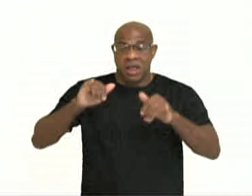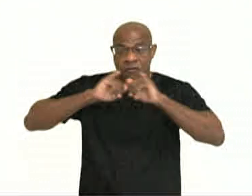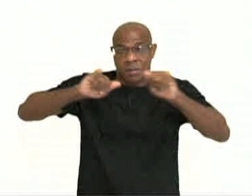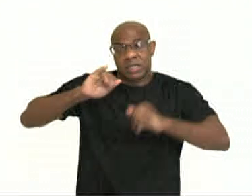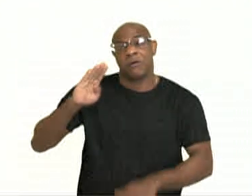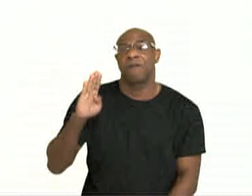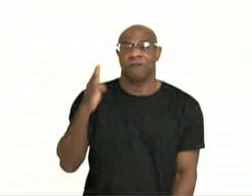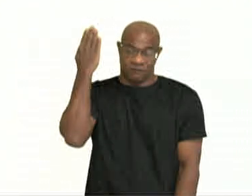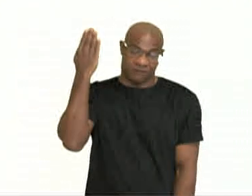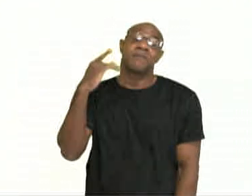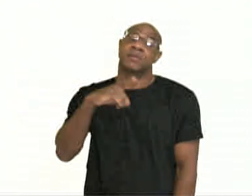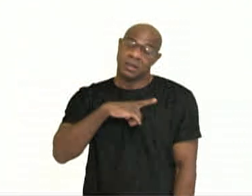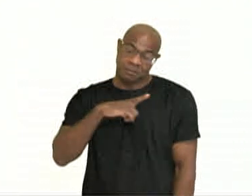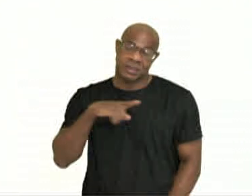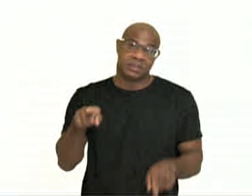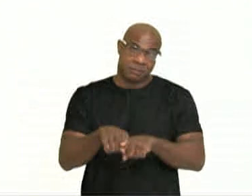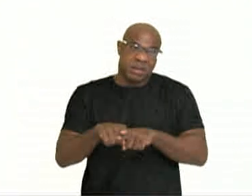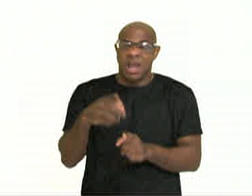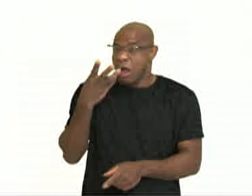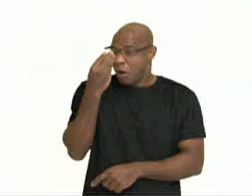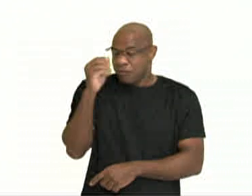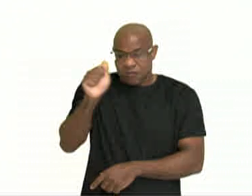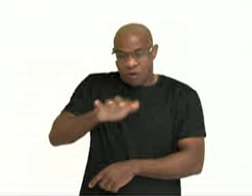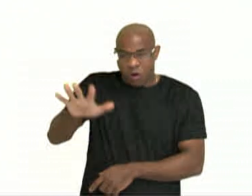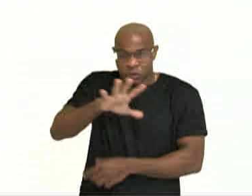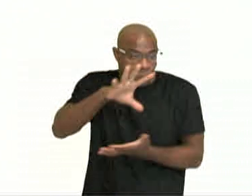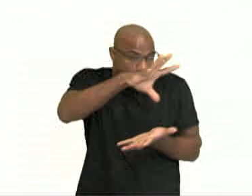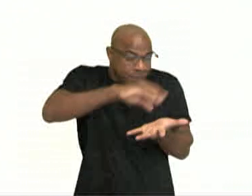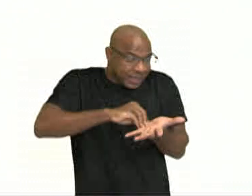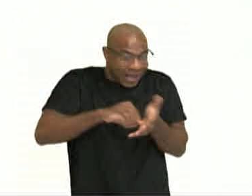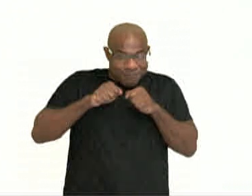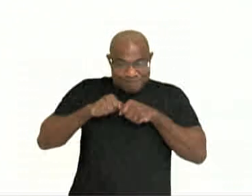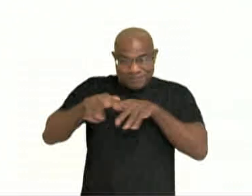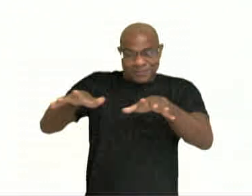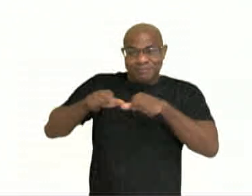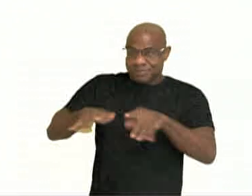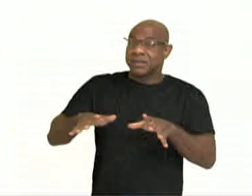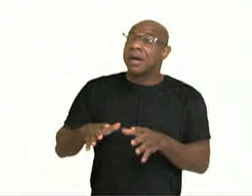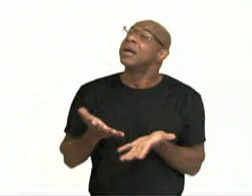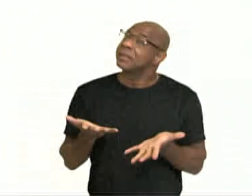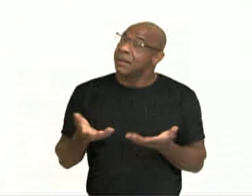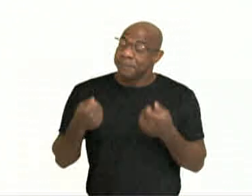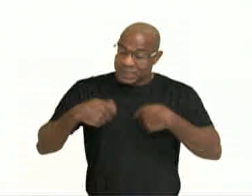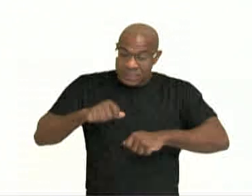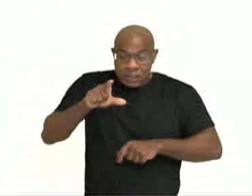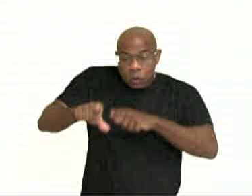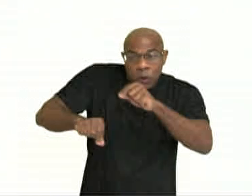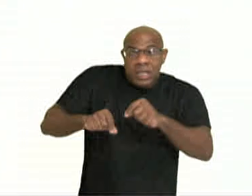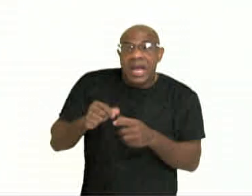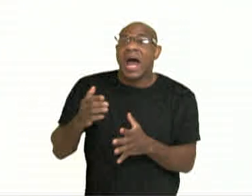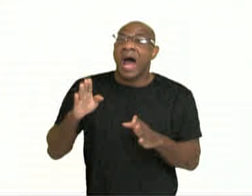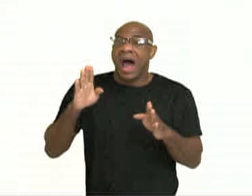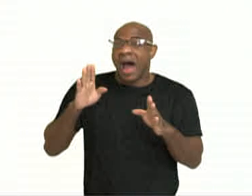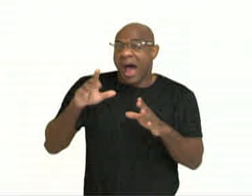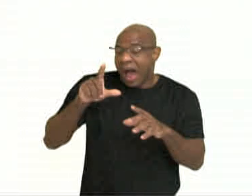privacidade das fotos, né? Procure selecionar bem para quem compartilhar.